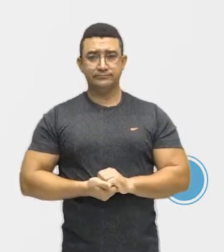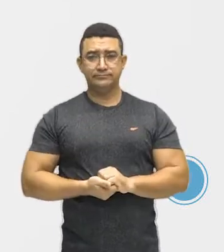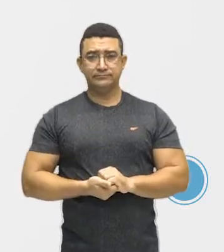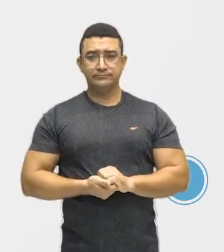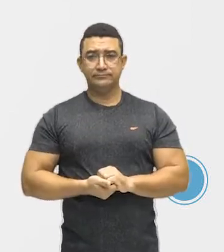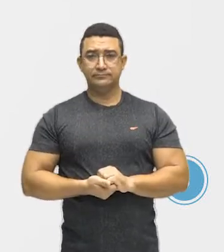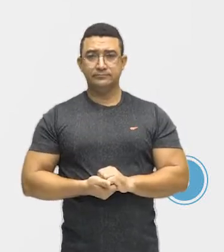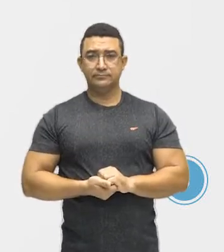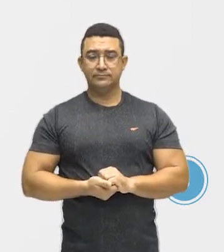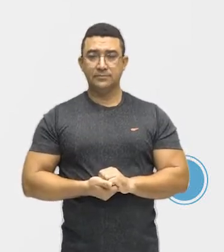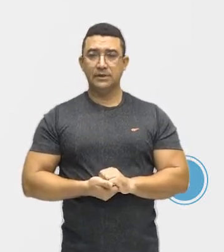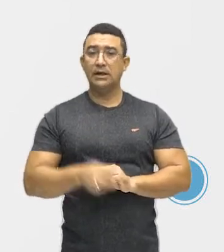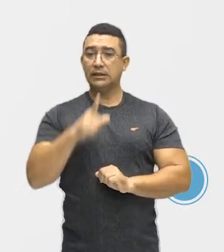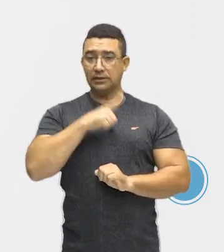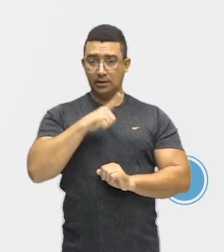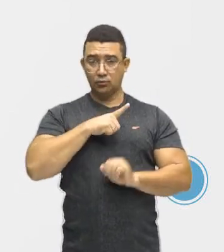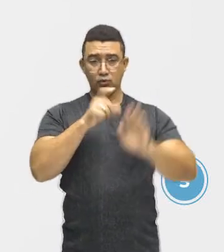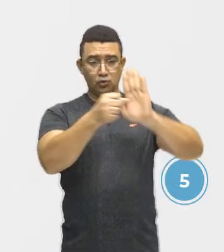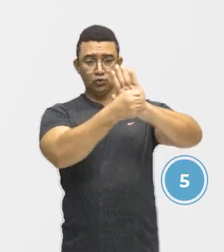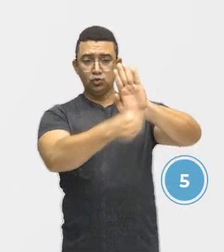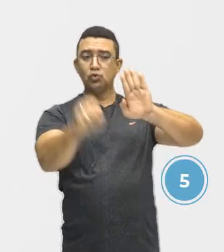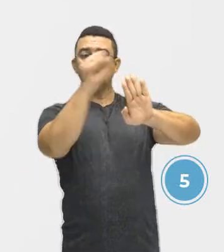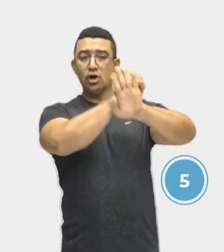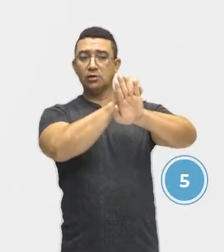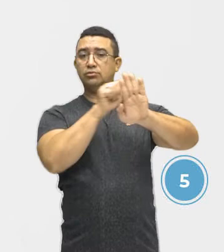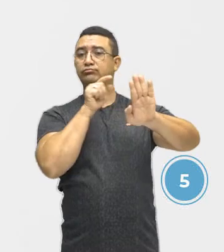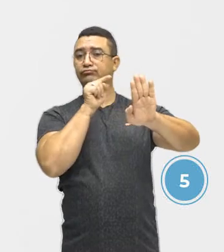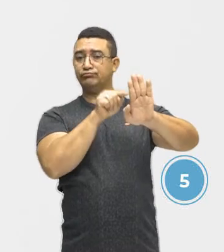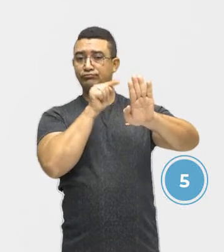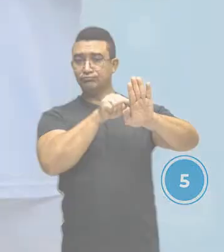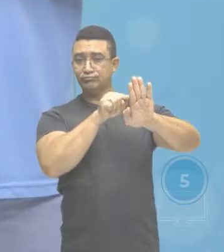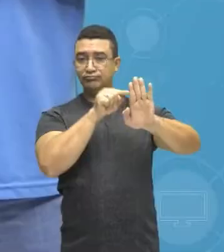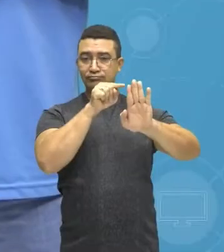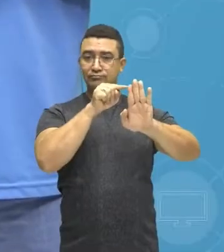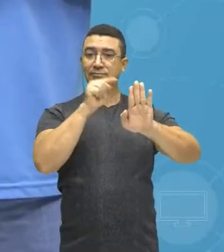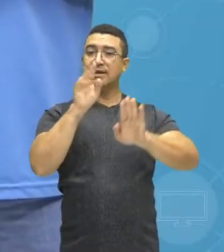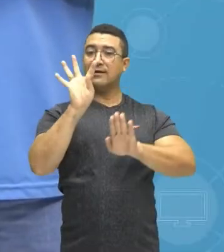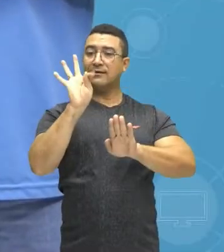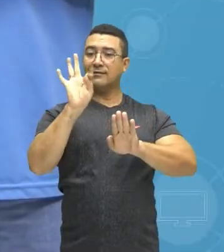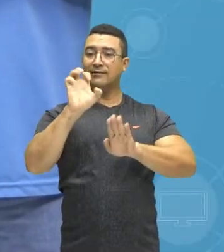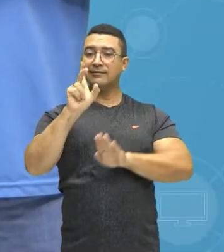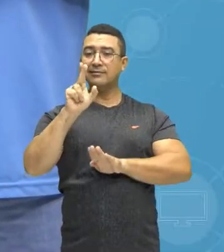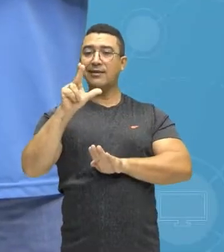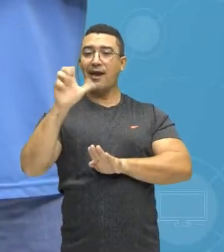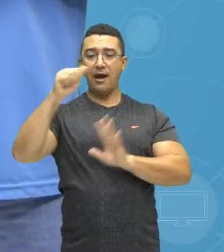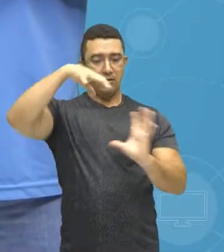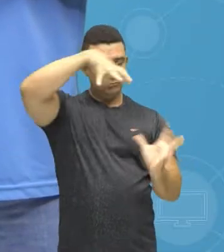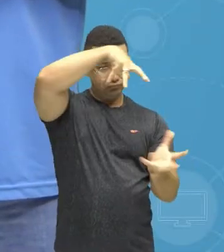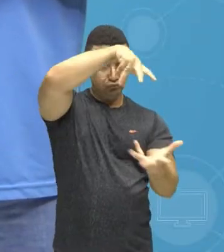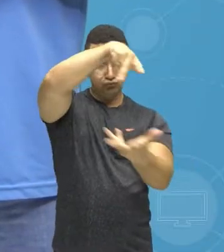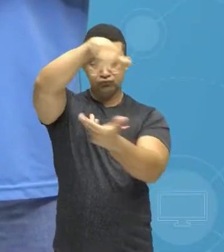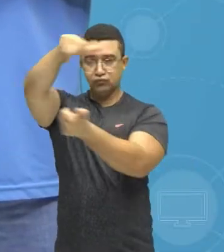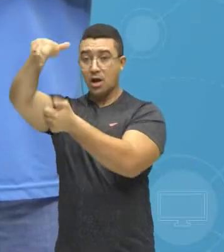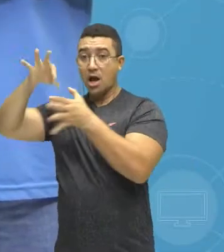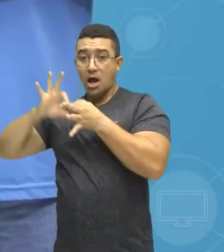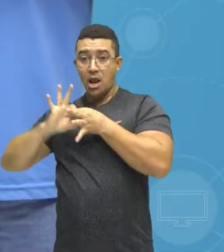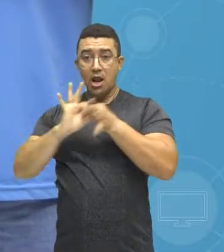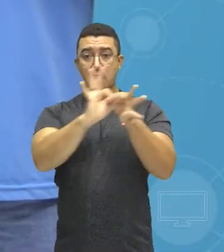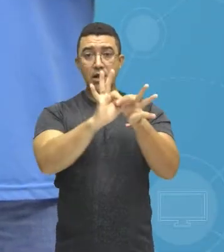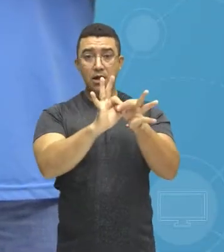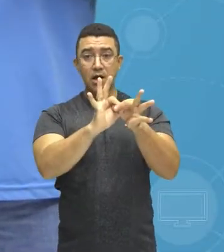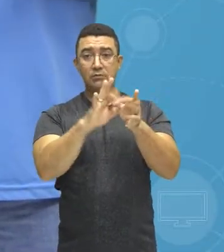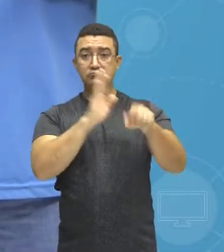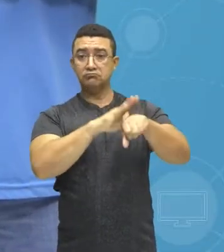seguinte, que temos o sujeito terra, não é isso? Sujeito terra, a terra, ligando a sua característica. Qual é